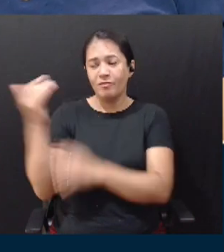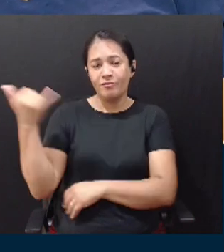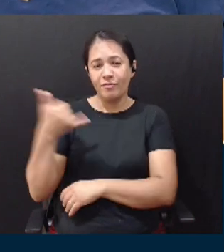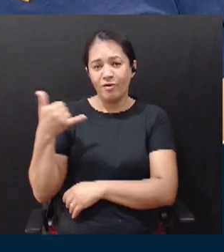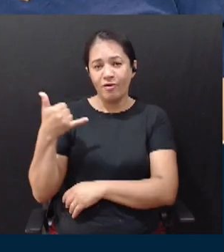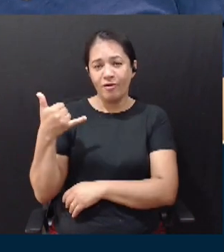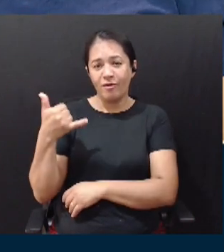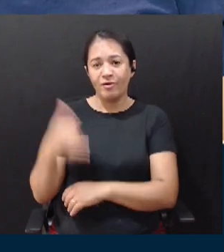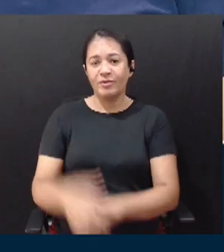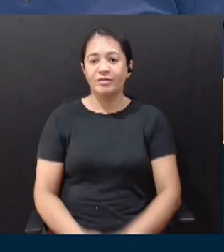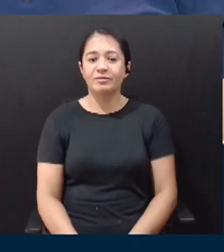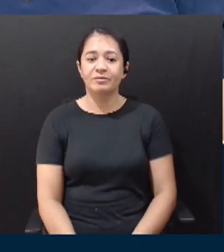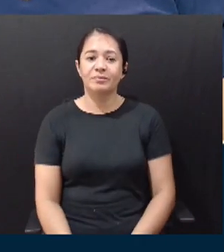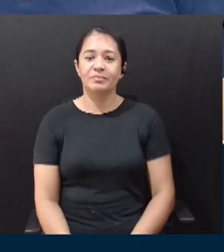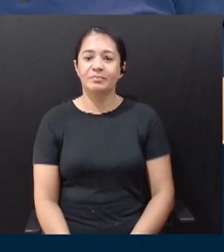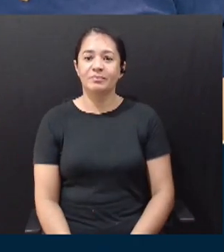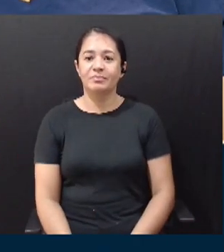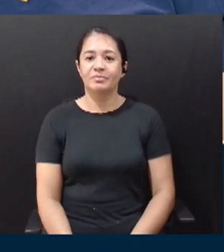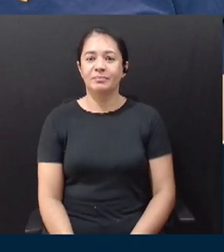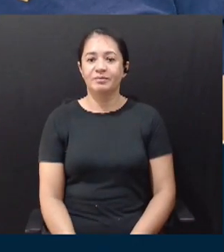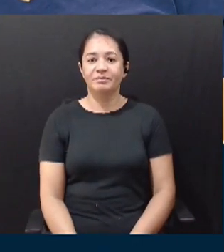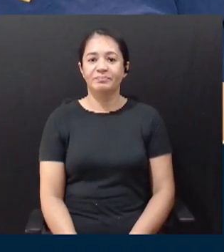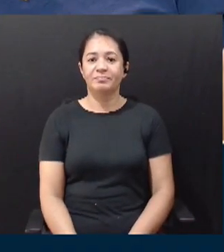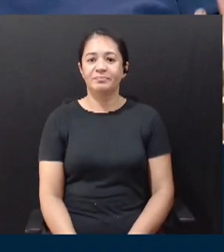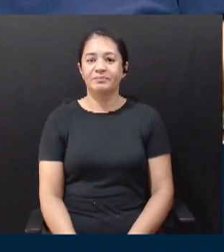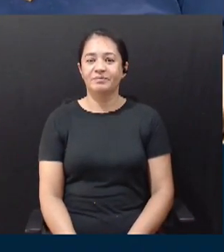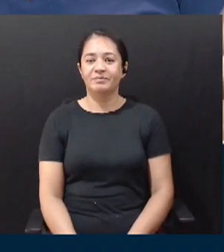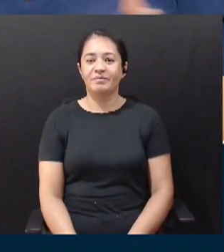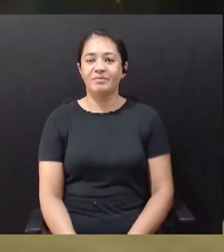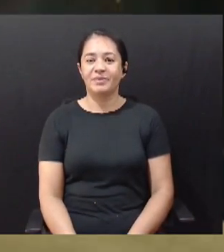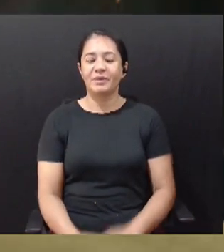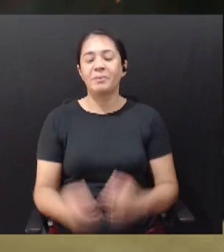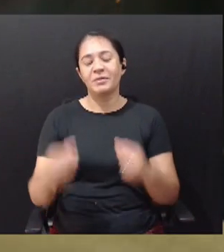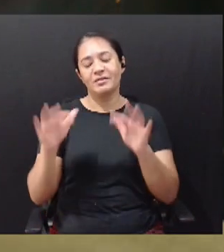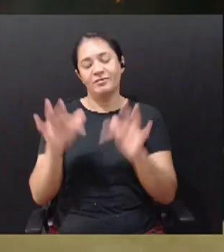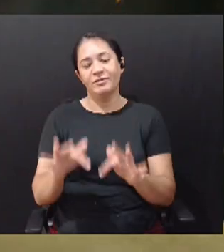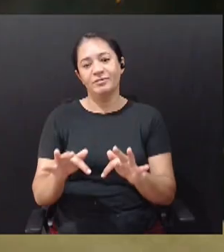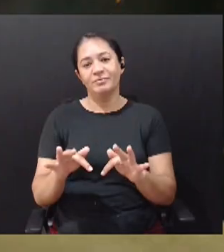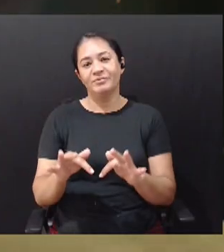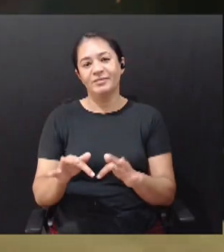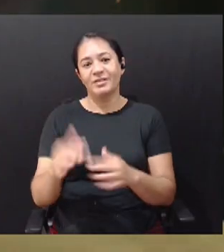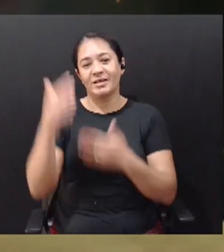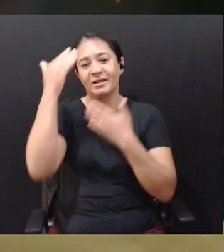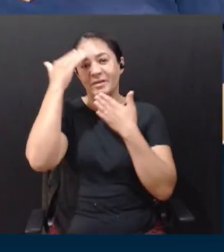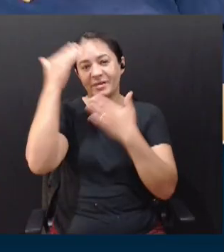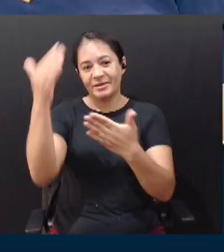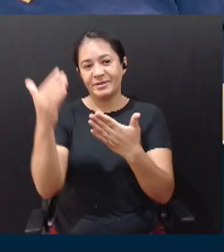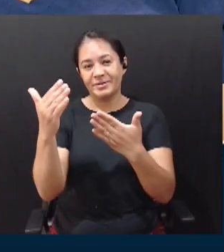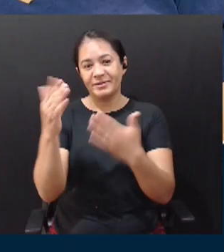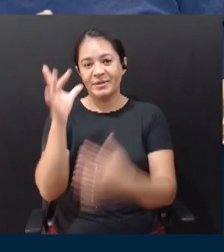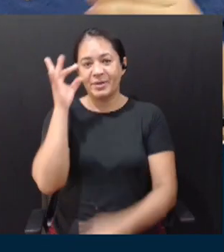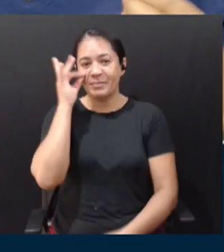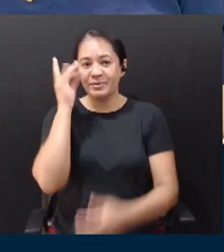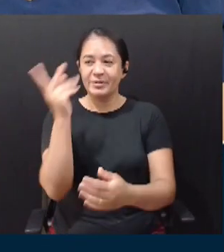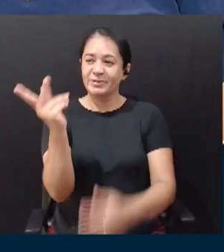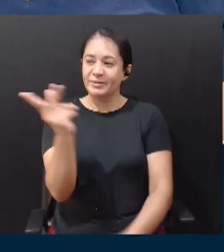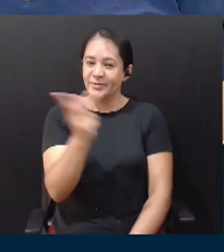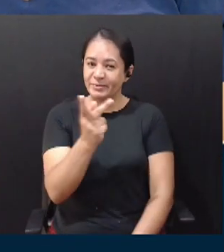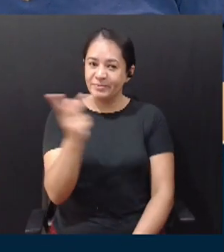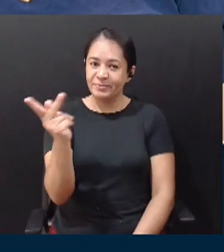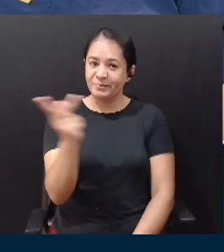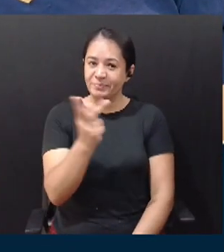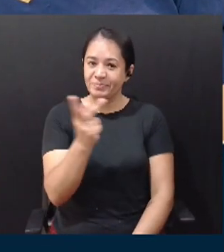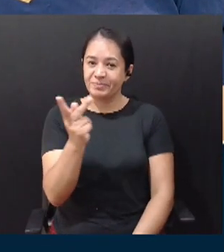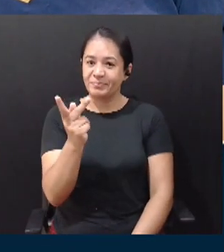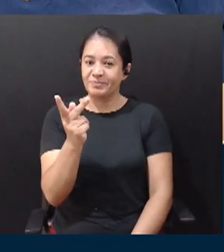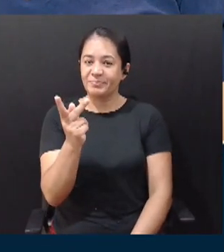Dá tempo? Tá bom, precisamos encerrar. Então tá, eu quero agradecer demais a presença de vocês duas aqui, né? A Dani